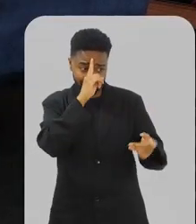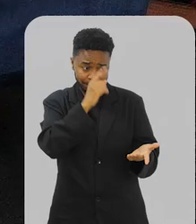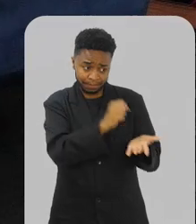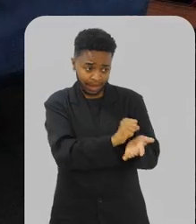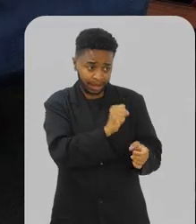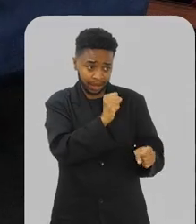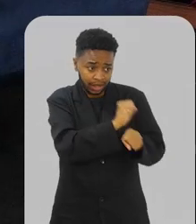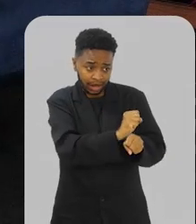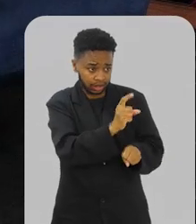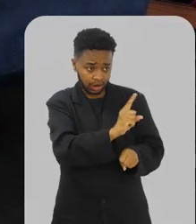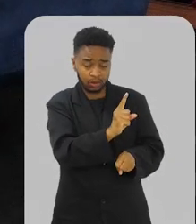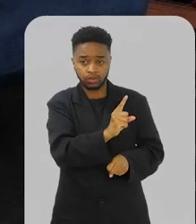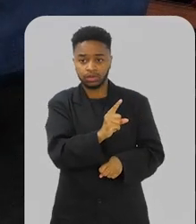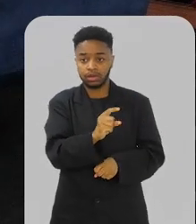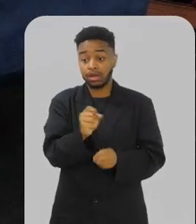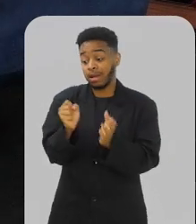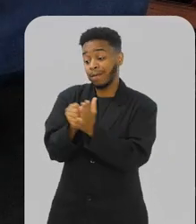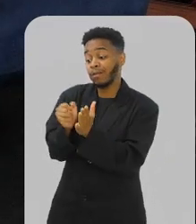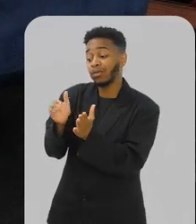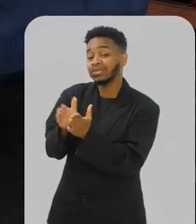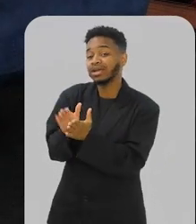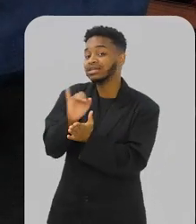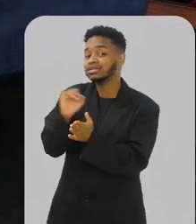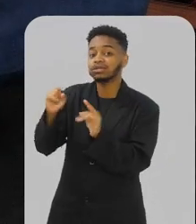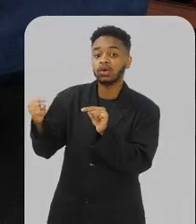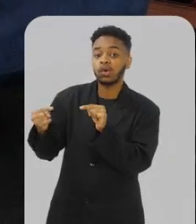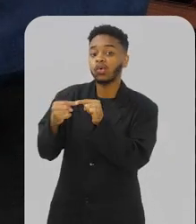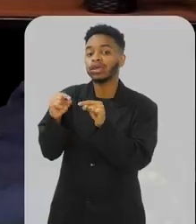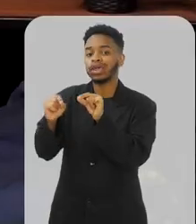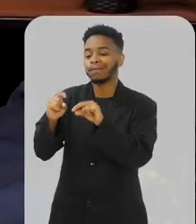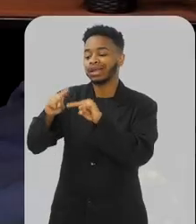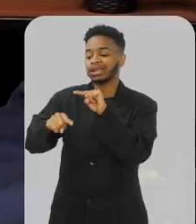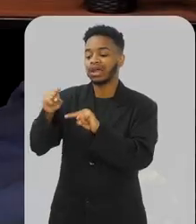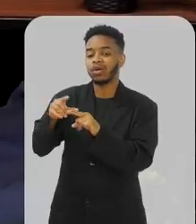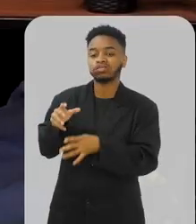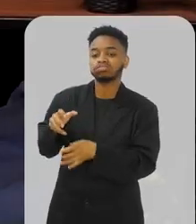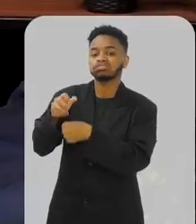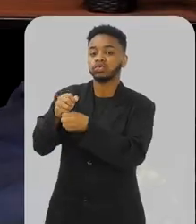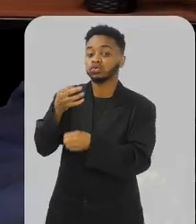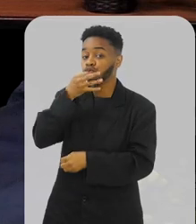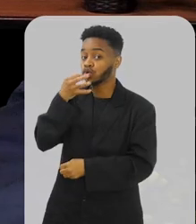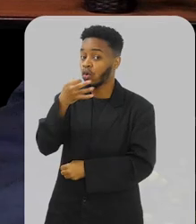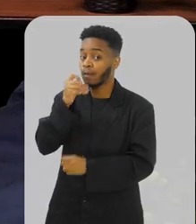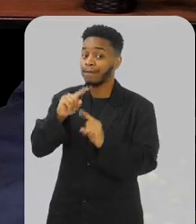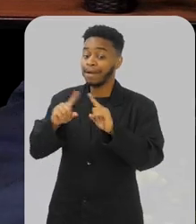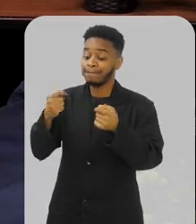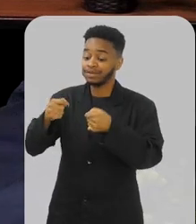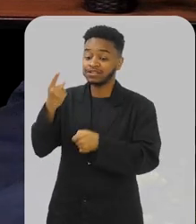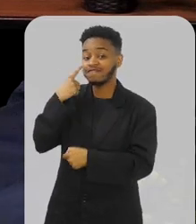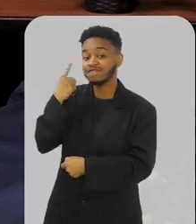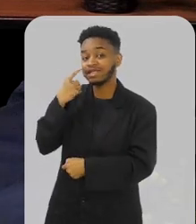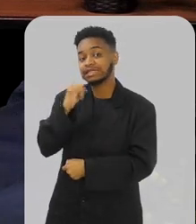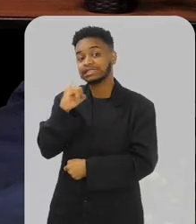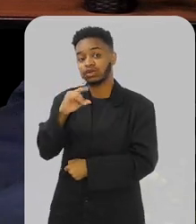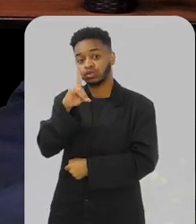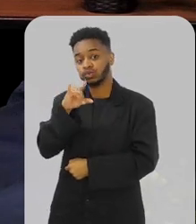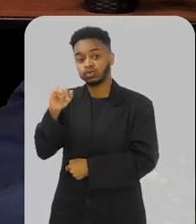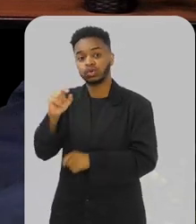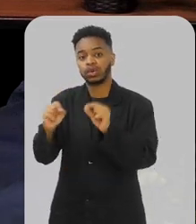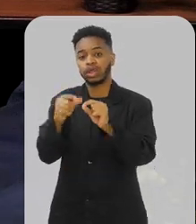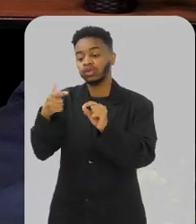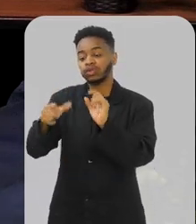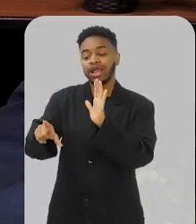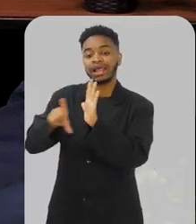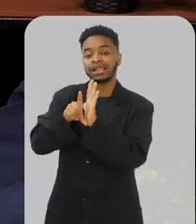mandar você parar. Me multar baseando nesse milímetro. Certo. E tem que ver se naquele dia